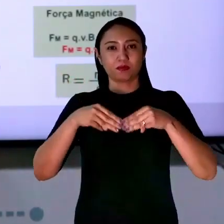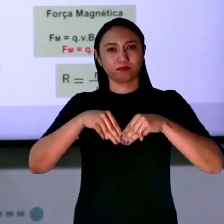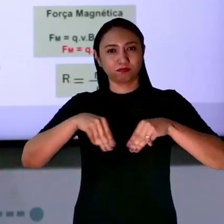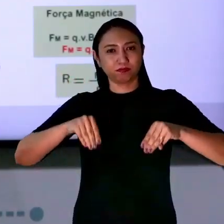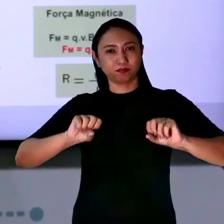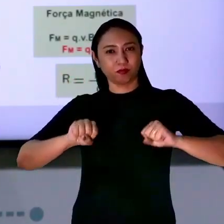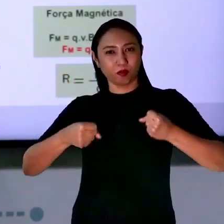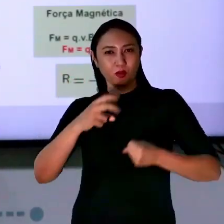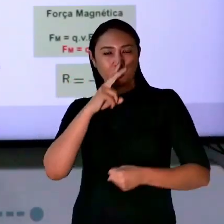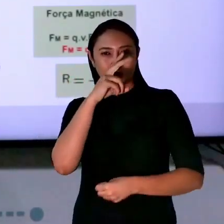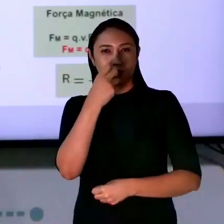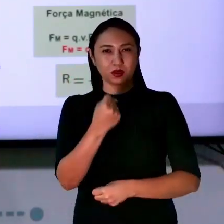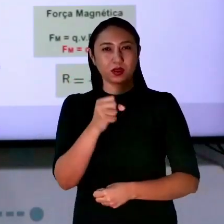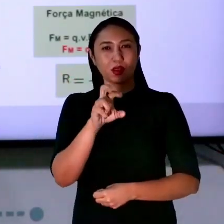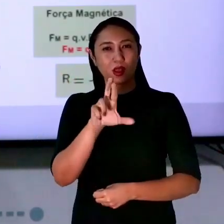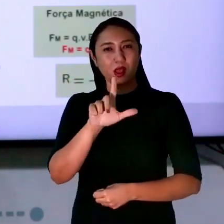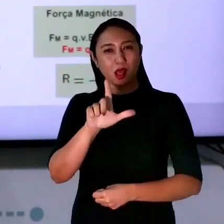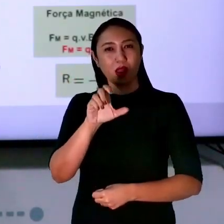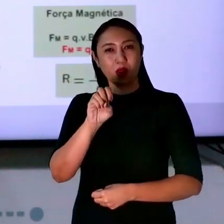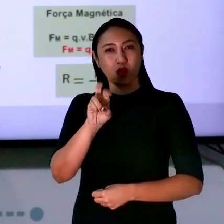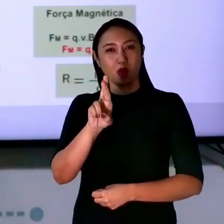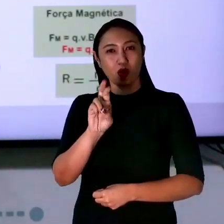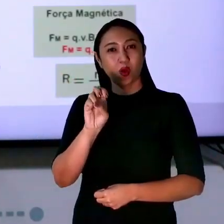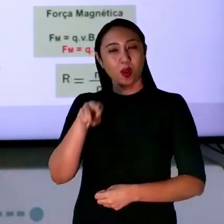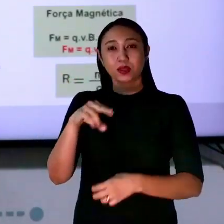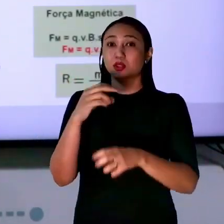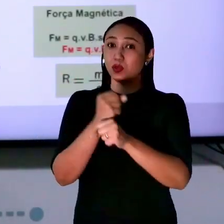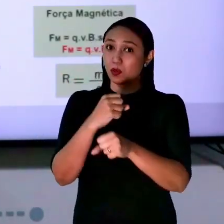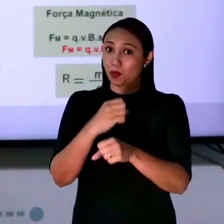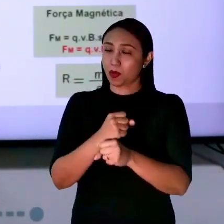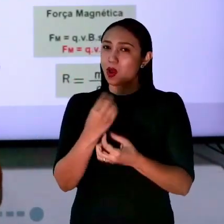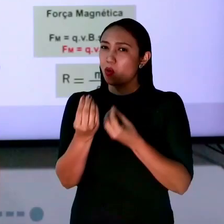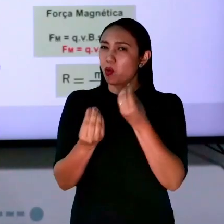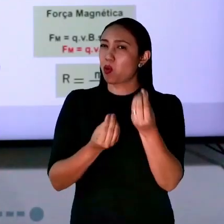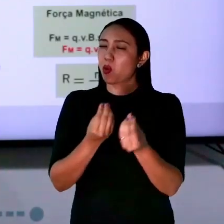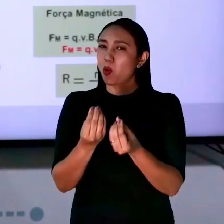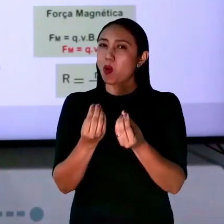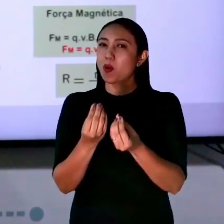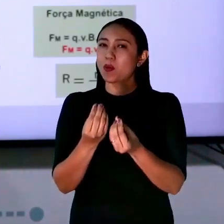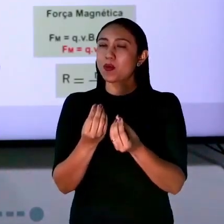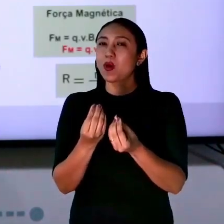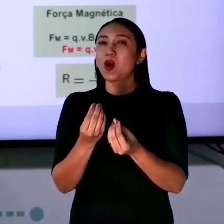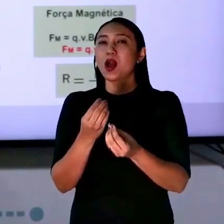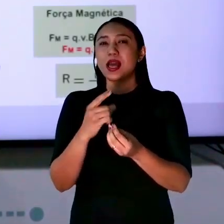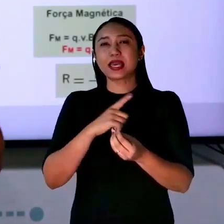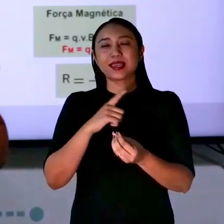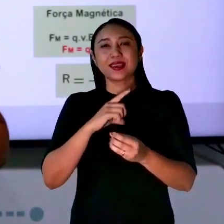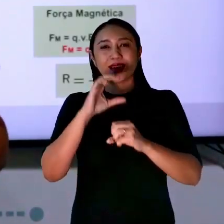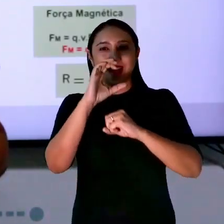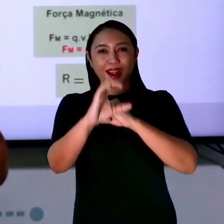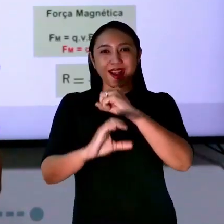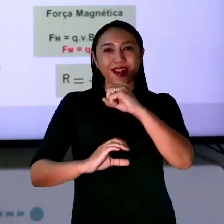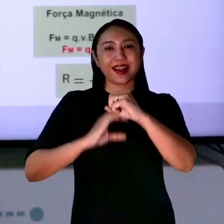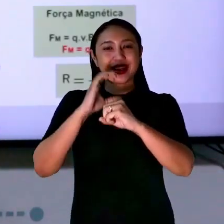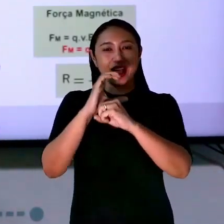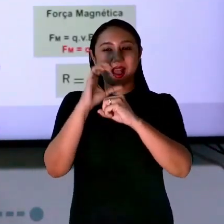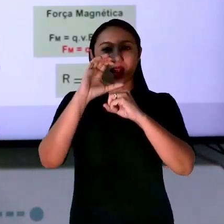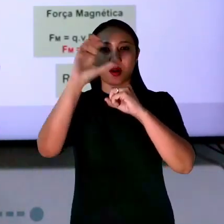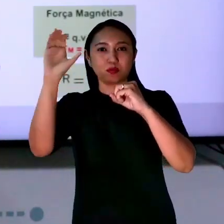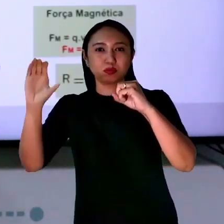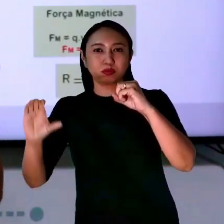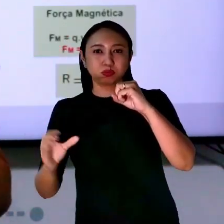de Lorentz, agora um pouquinho mais de conta, tá? Como é que vai ser o comportamento agora da carga entrando no